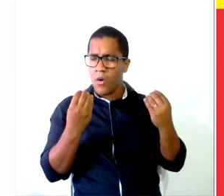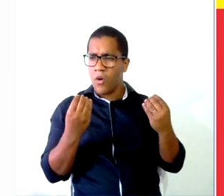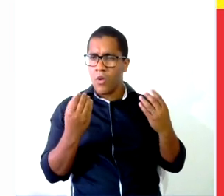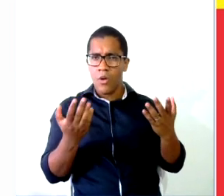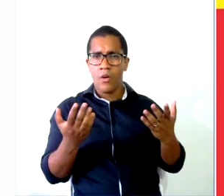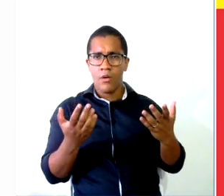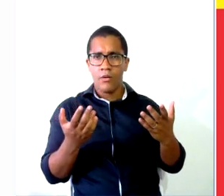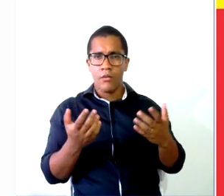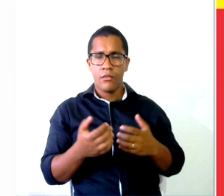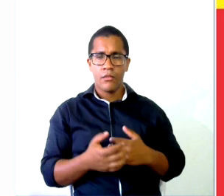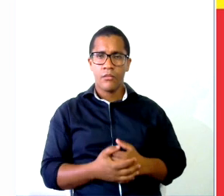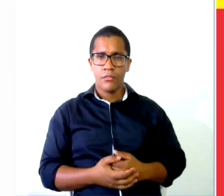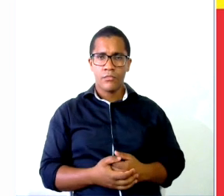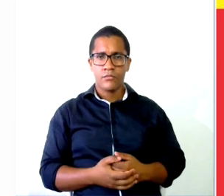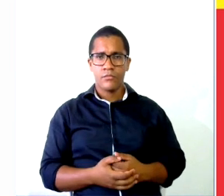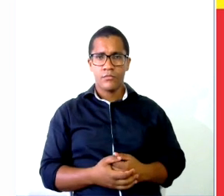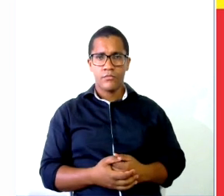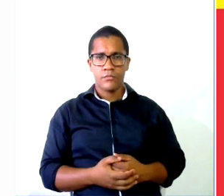prostituição,